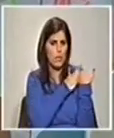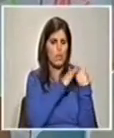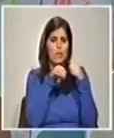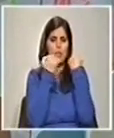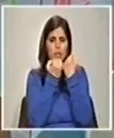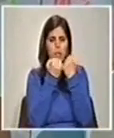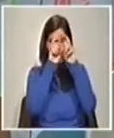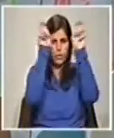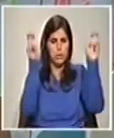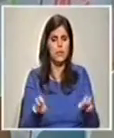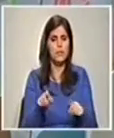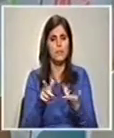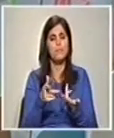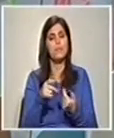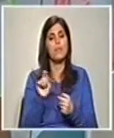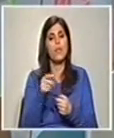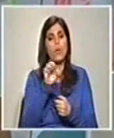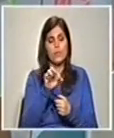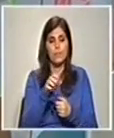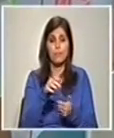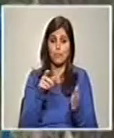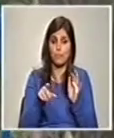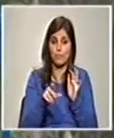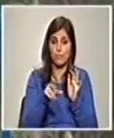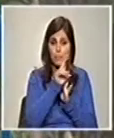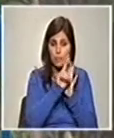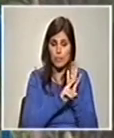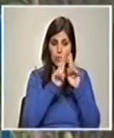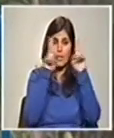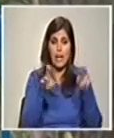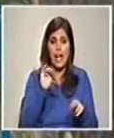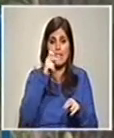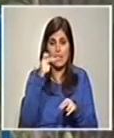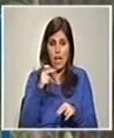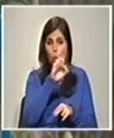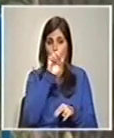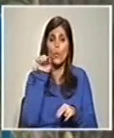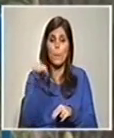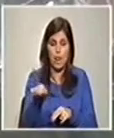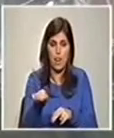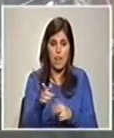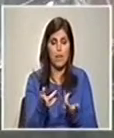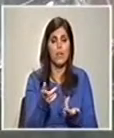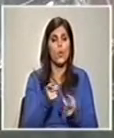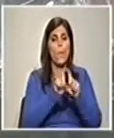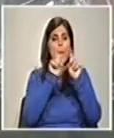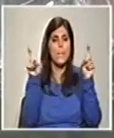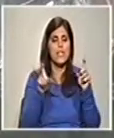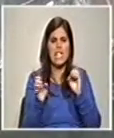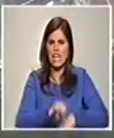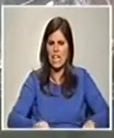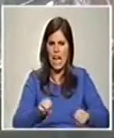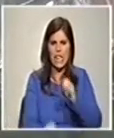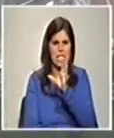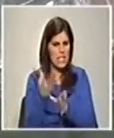foi certificado em 2008 pelo normativo internacional SA 8000. Numa empresa onde nada se cria e nada